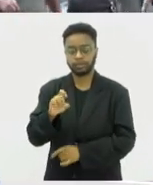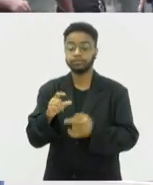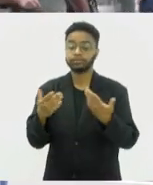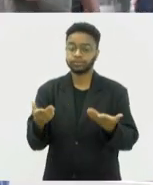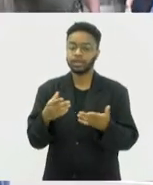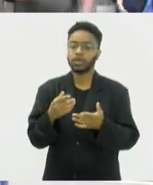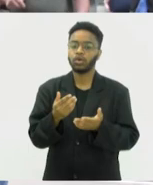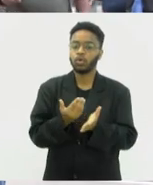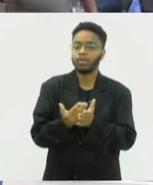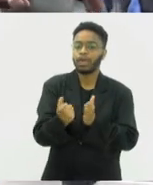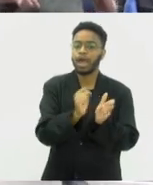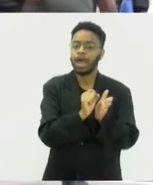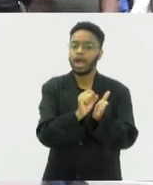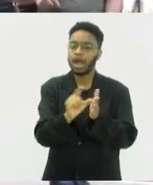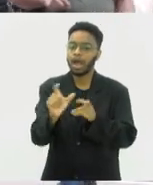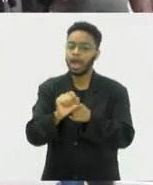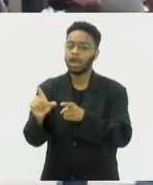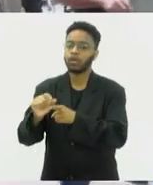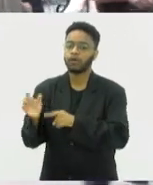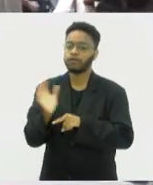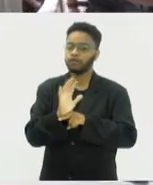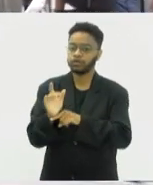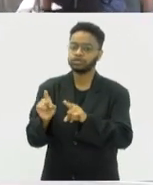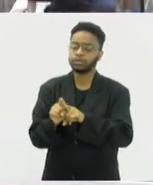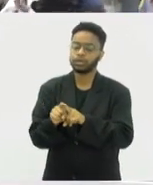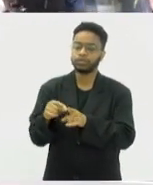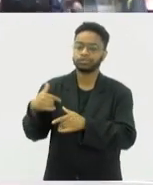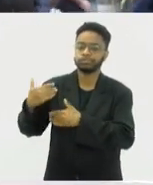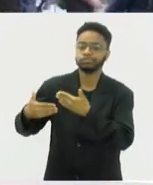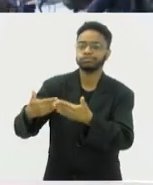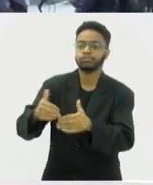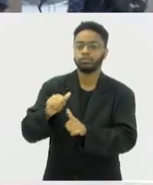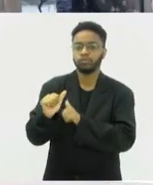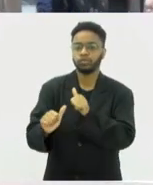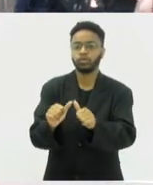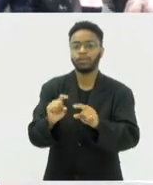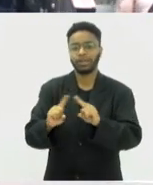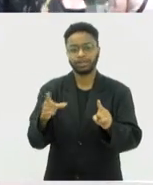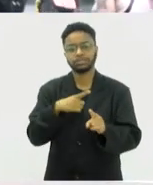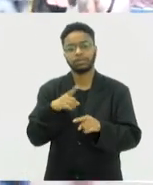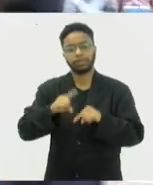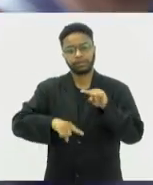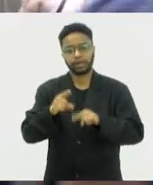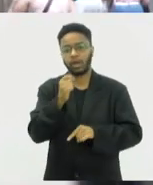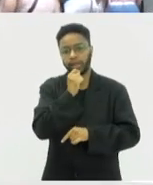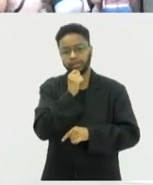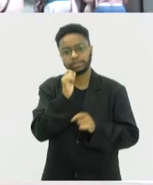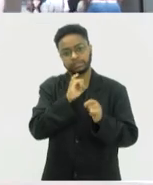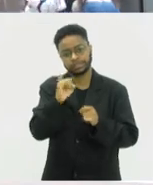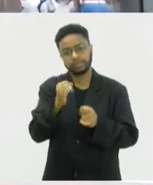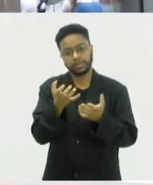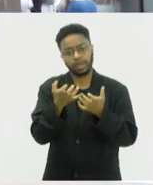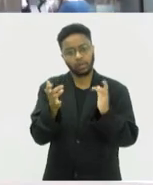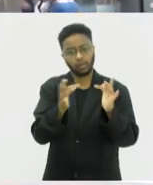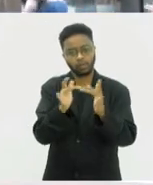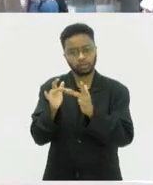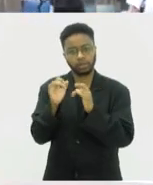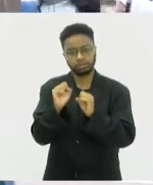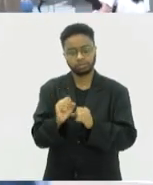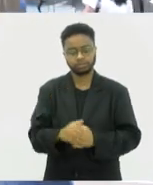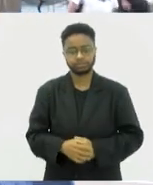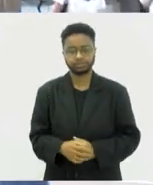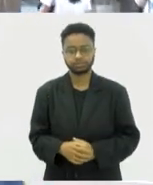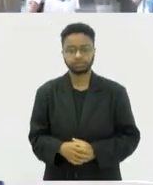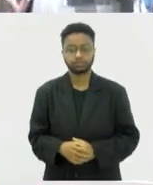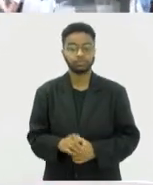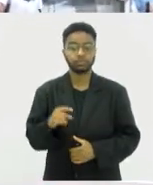grande transformação e a Cavídeo também passou por uma grande transformação, mas ainda existe esse acervo para quem quiser buscar. Conta um pouquinho para a gente sobre isso. Então, a Cavídeo